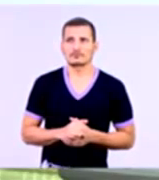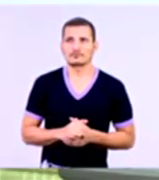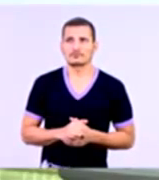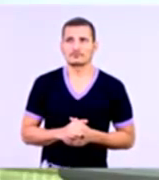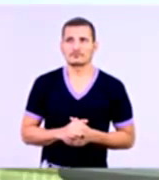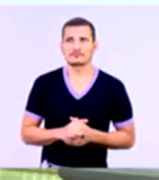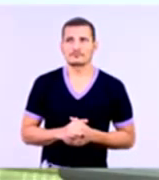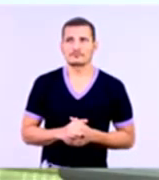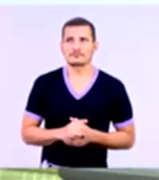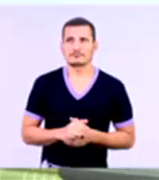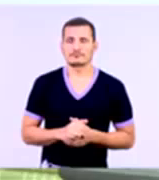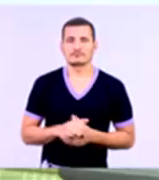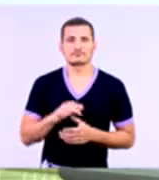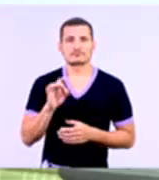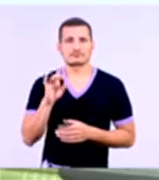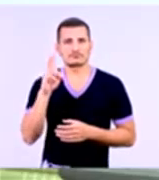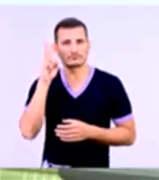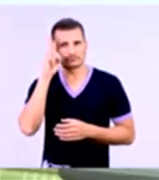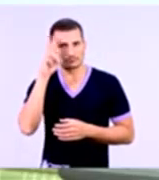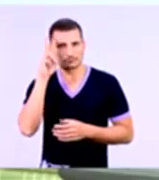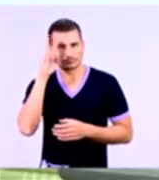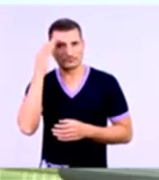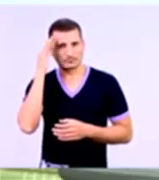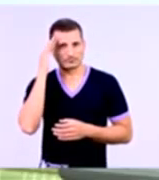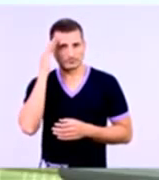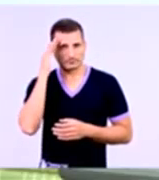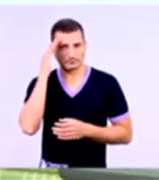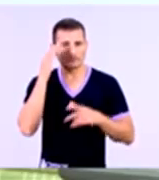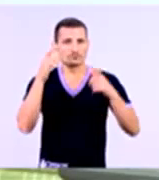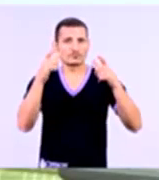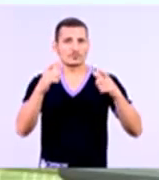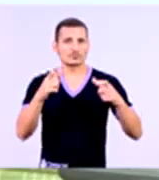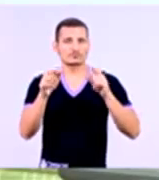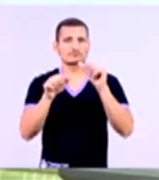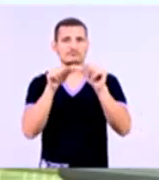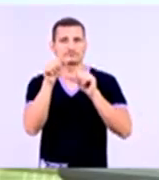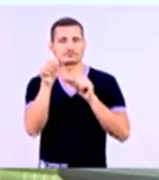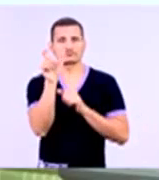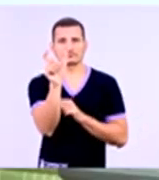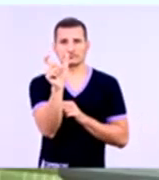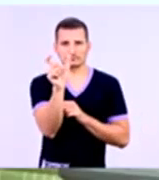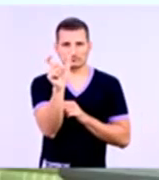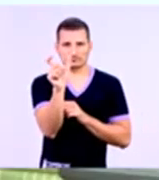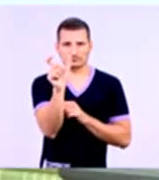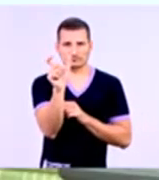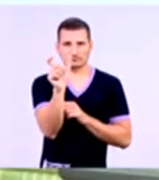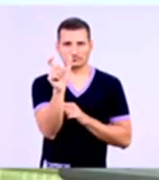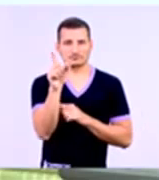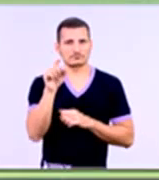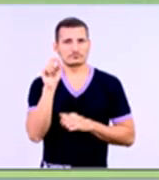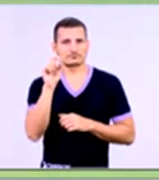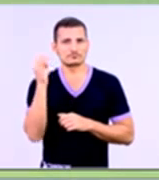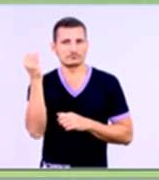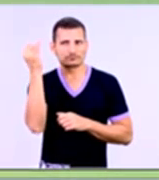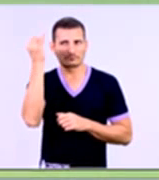só para recapitular e entender onde eles são modificados, que isso é realmente o que importa. Vamos